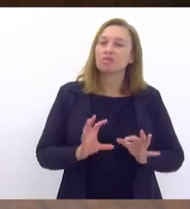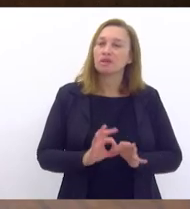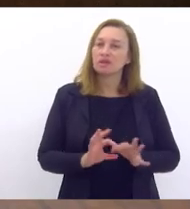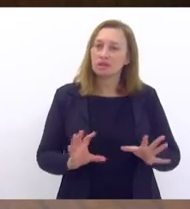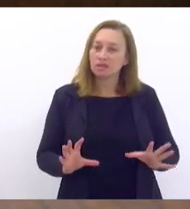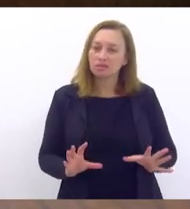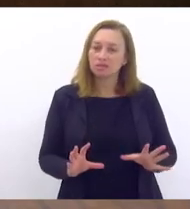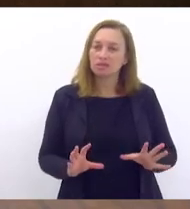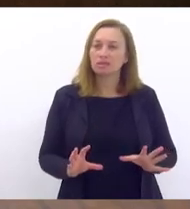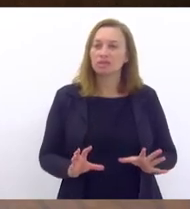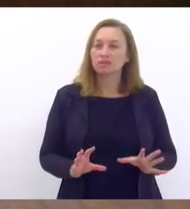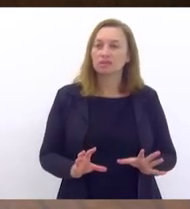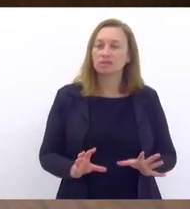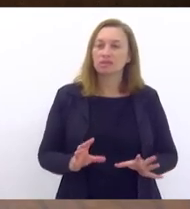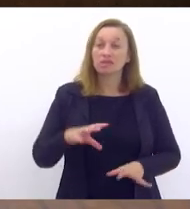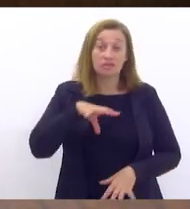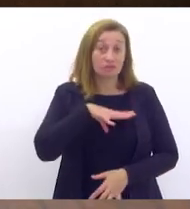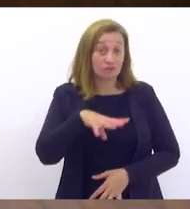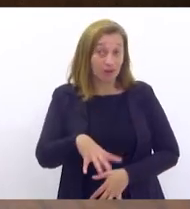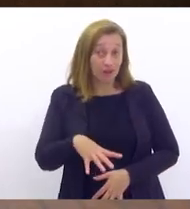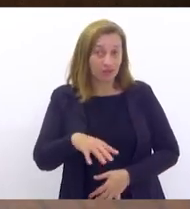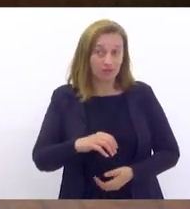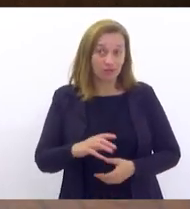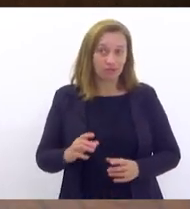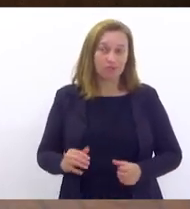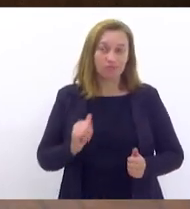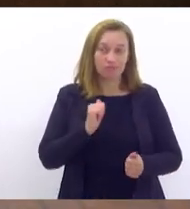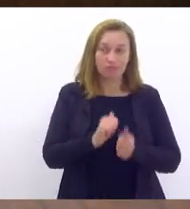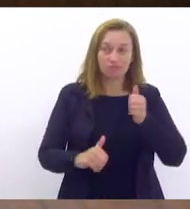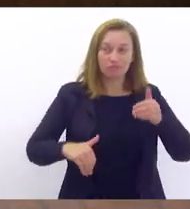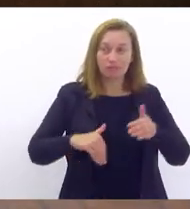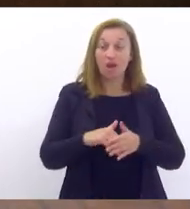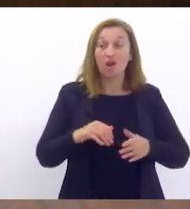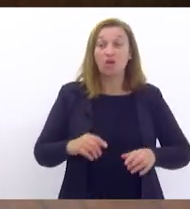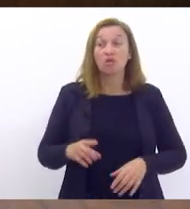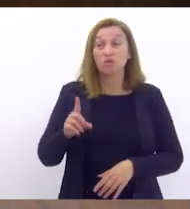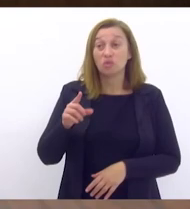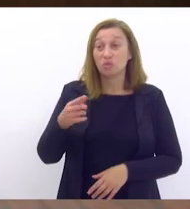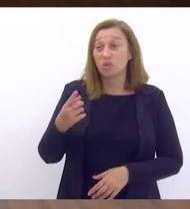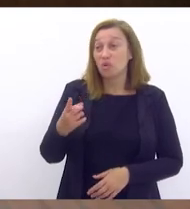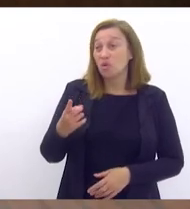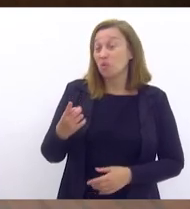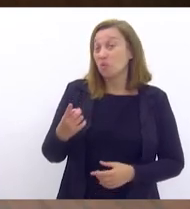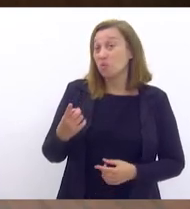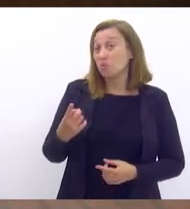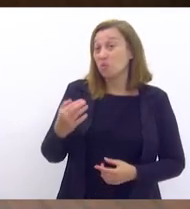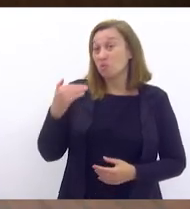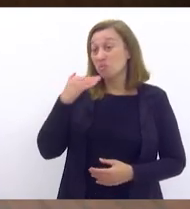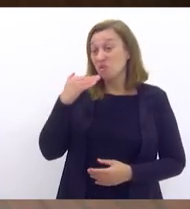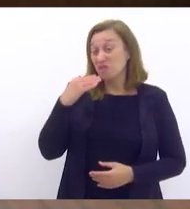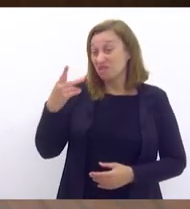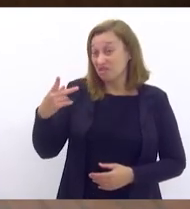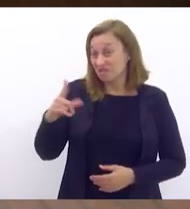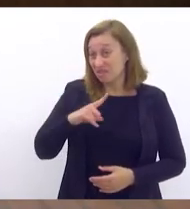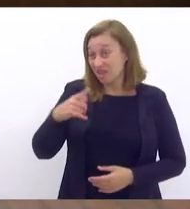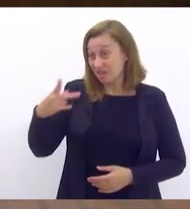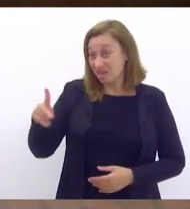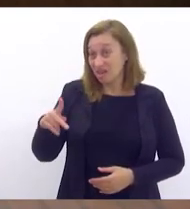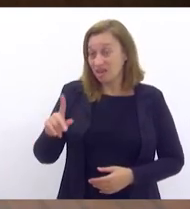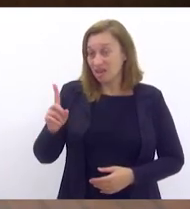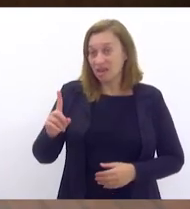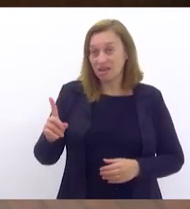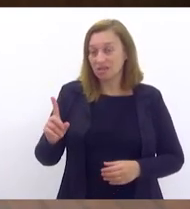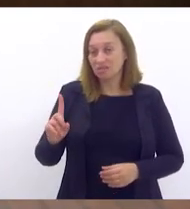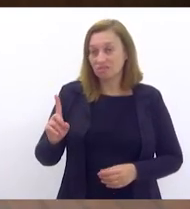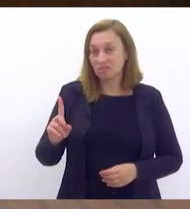a liberação do Vasco da Gama. O único defeito que ele tem é não ser Vasco. E eu, com muita felicidade, dou aqui